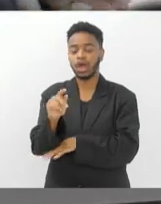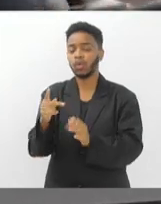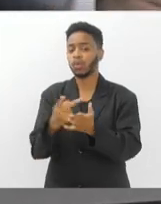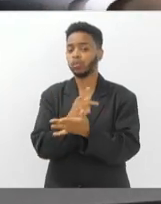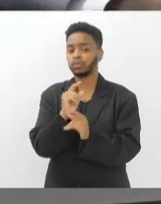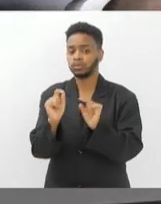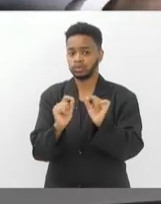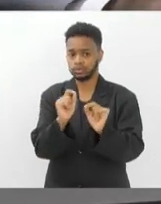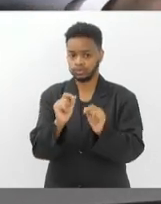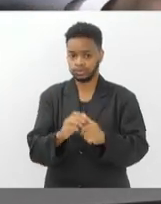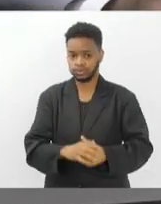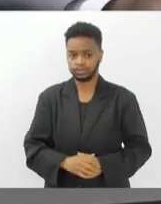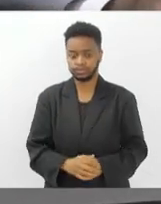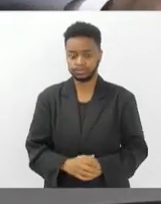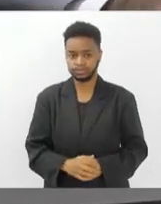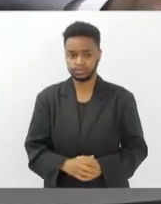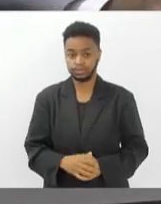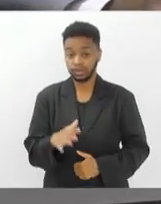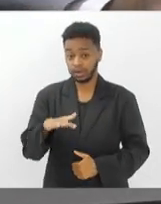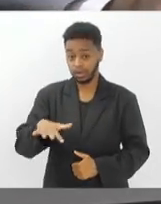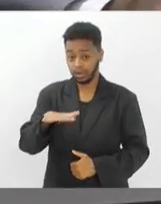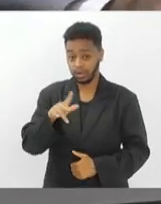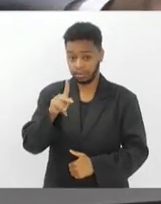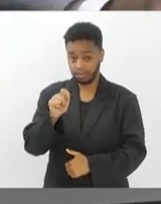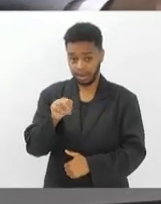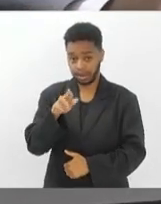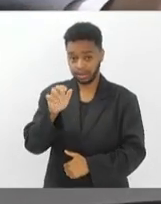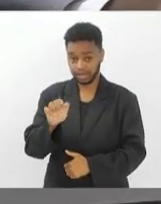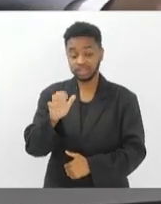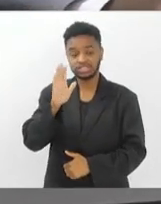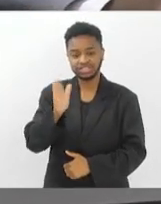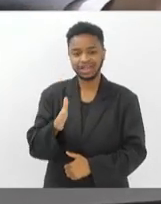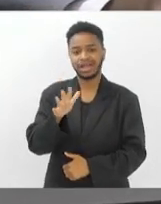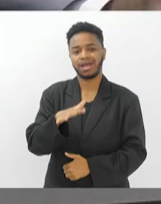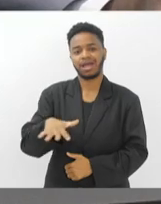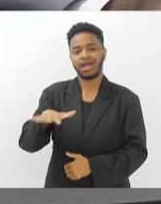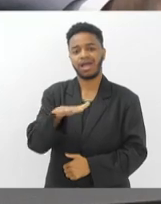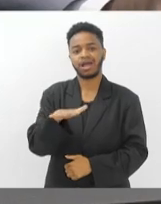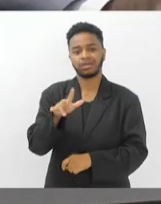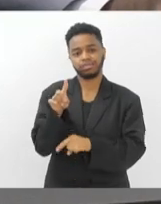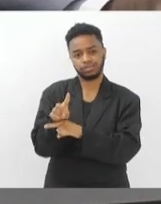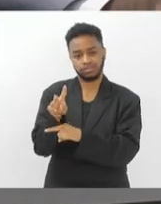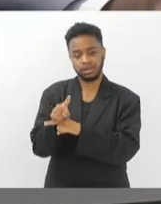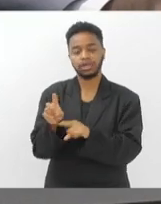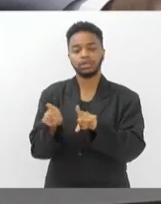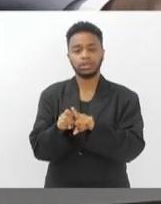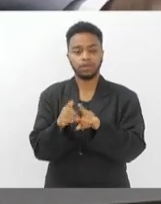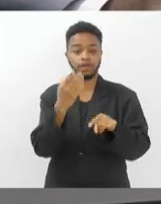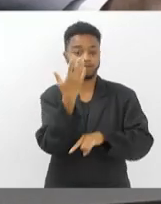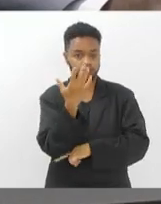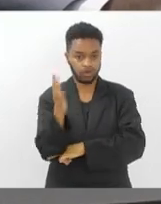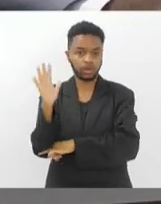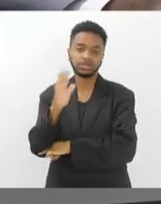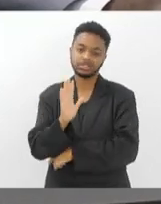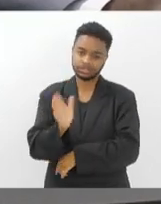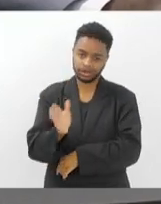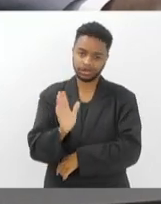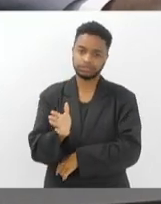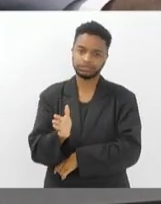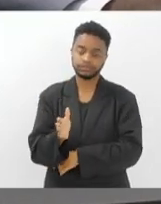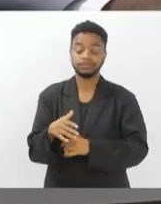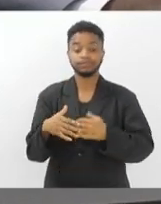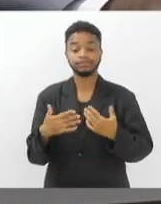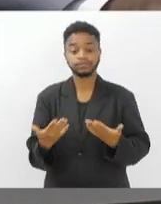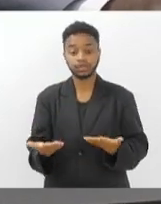acontece? O parque já é uma unidade de conservação. Floresta também. É a floresta. Perfeito, alterar isso. Então,